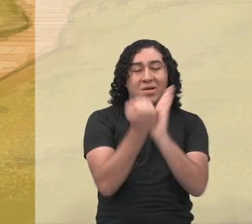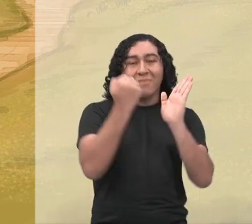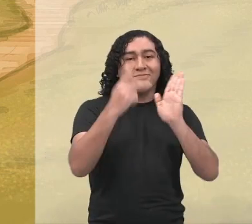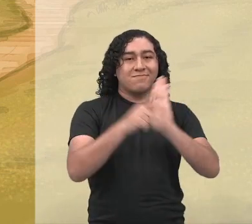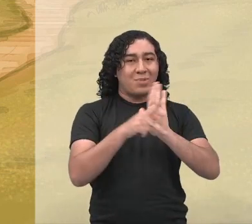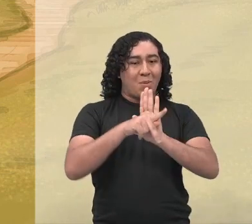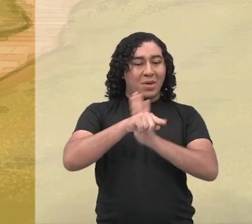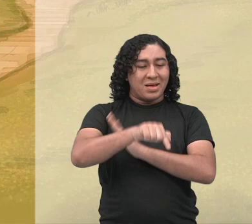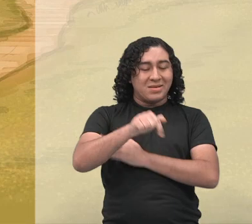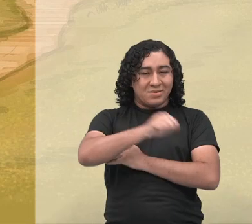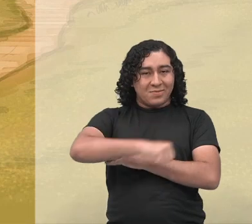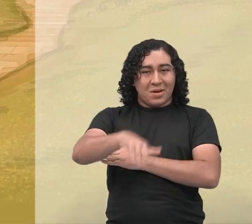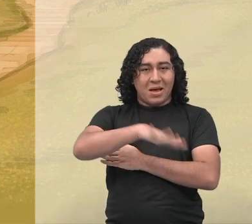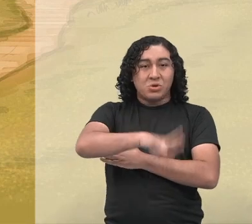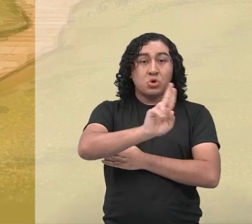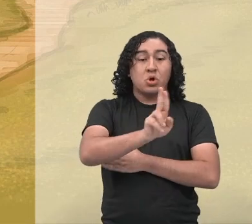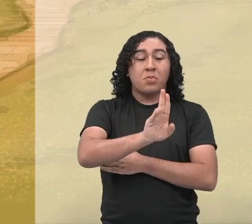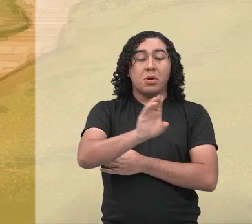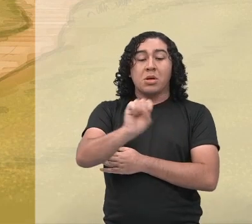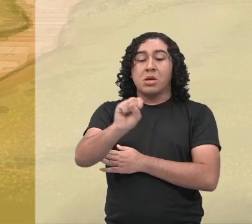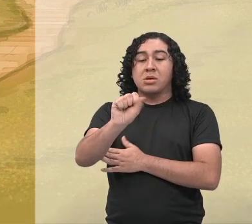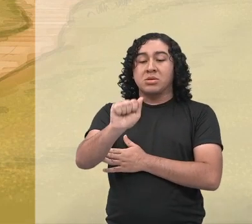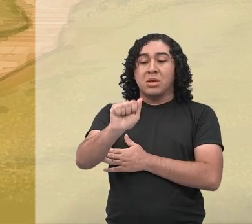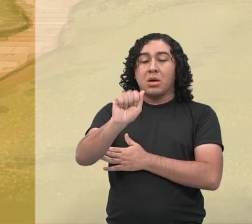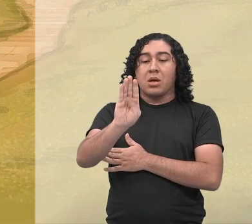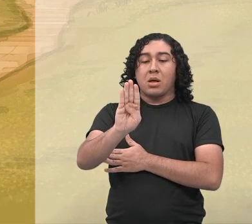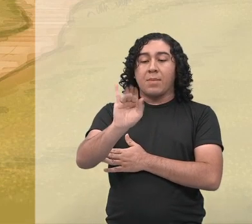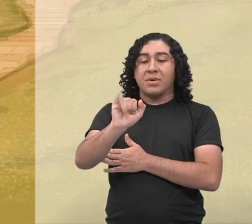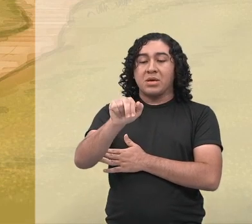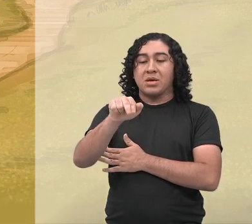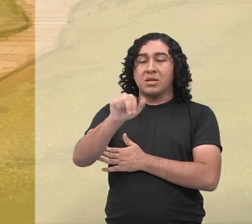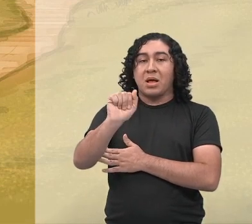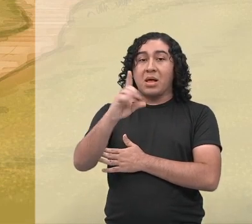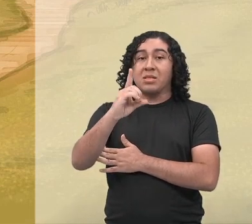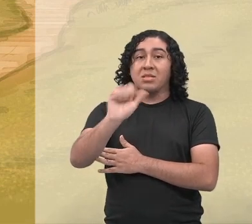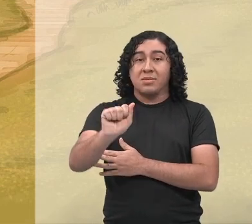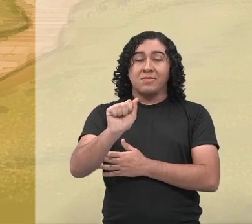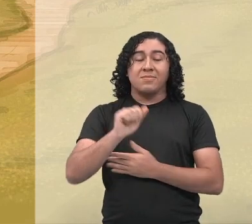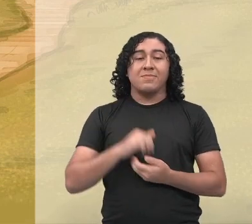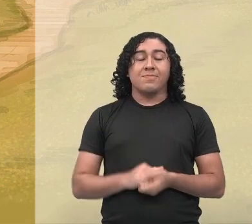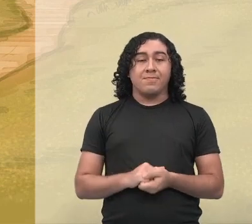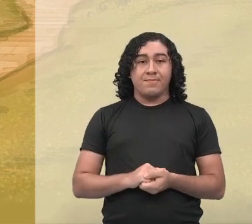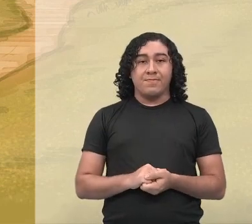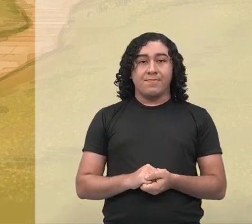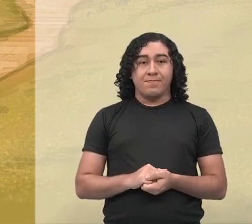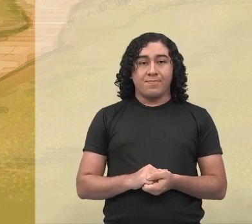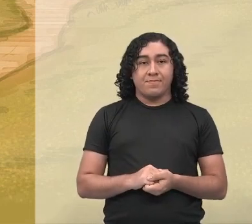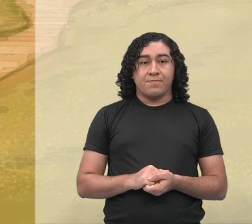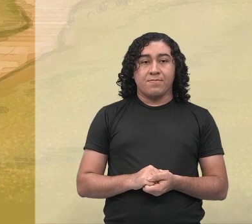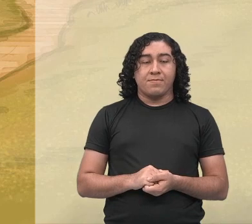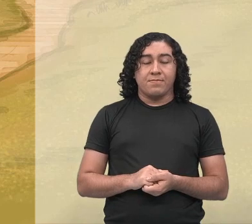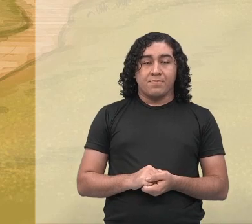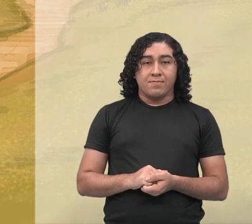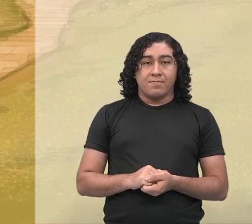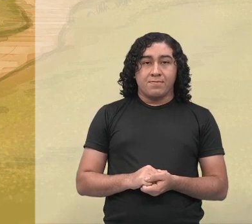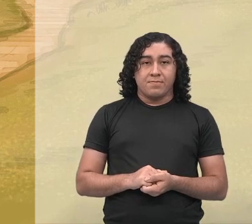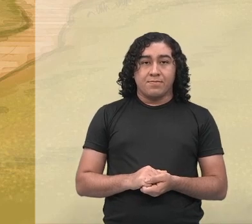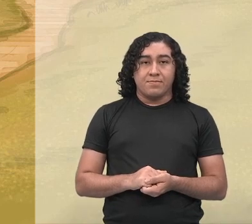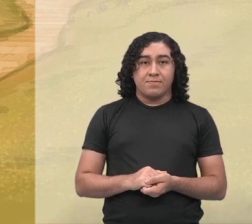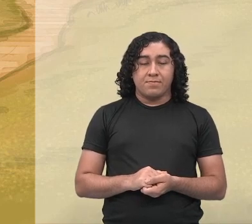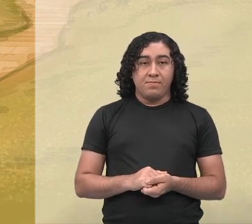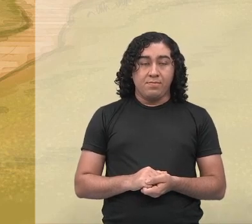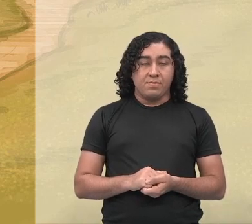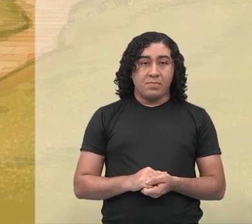região, a Sabinada. Só para detalhar, a gente vai trabalhar nessa aula, galera, sobre